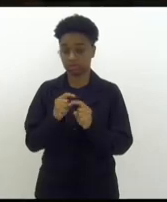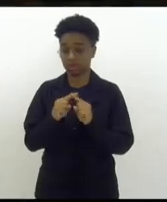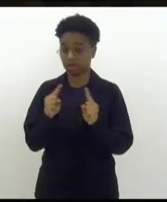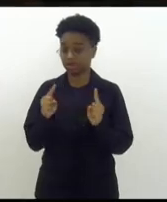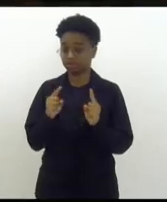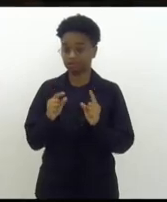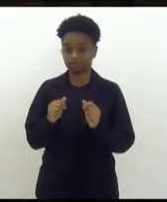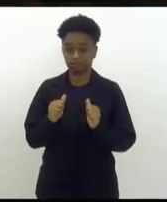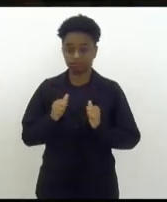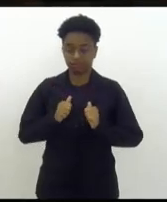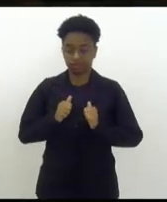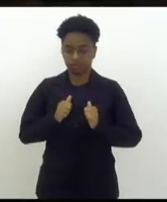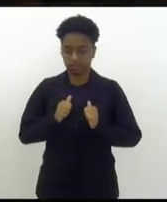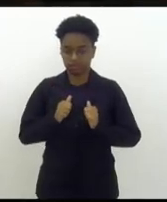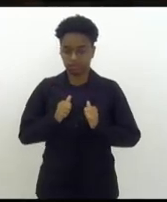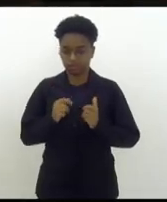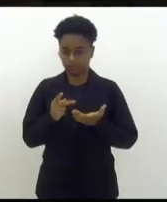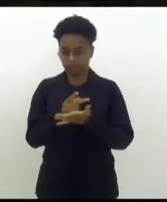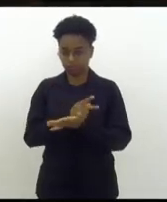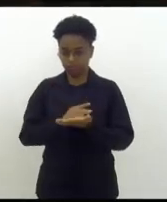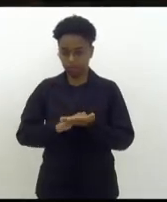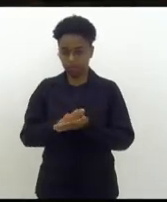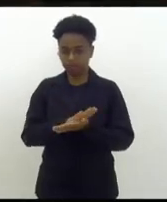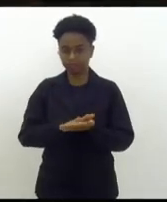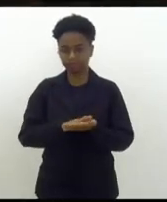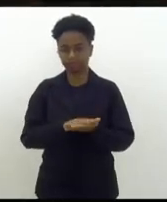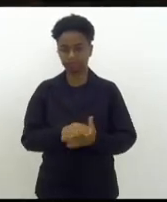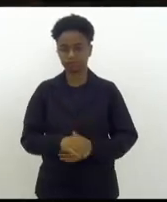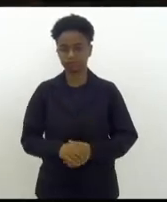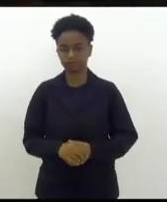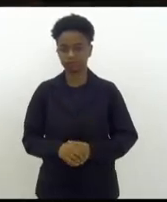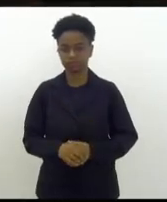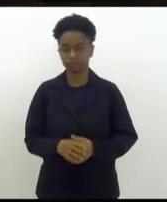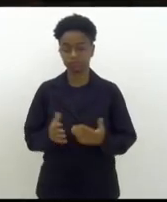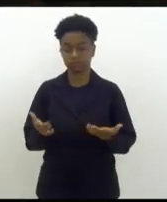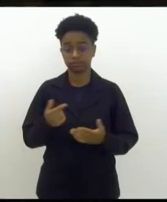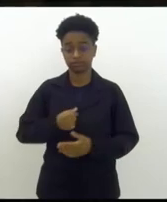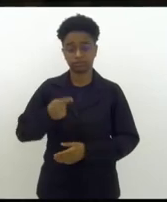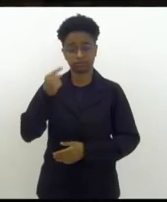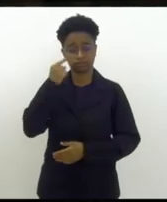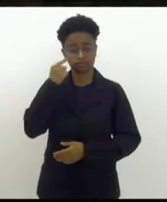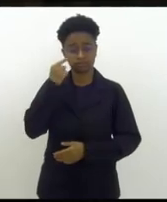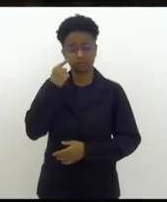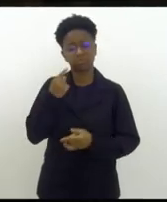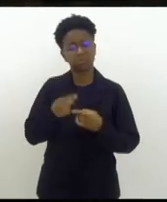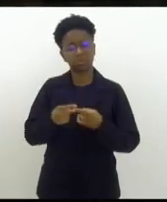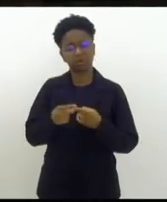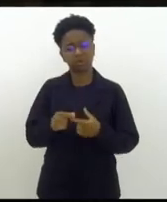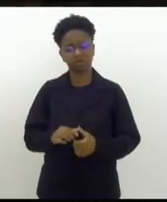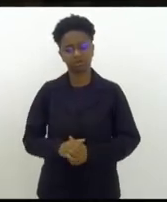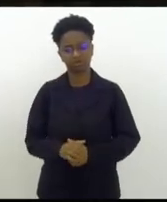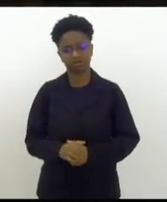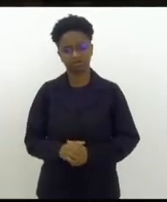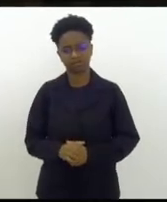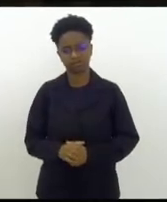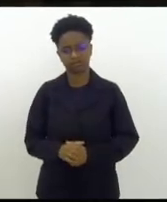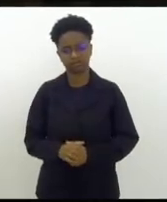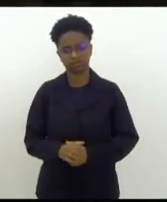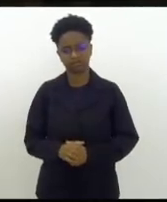nada aconteceu e eu me pergunto por que será